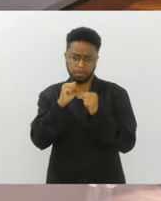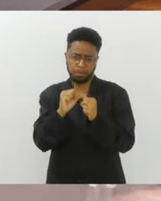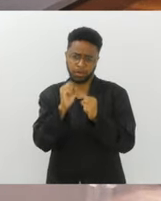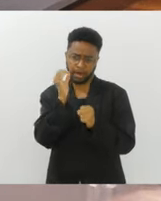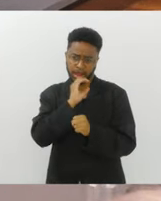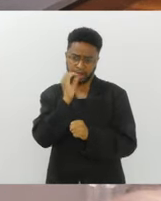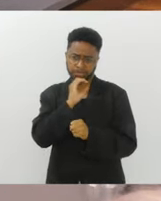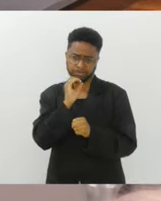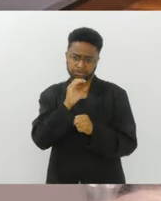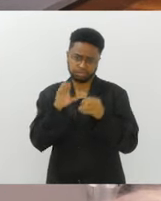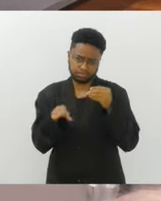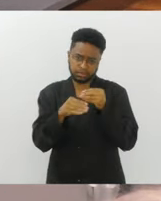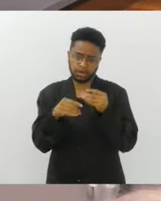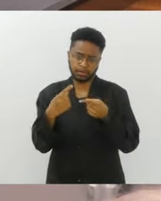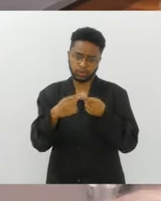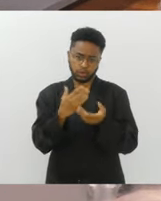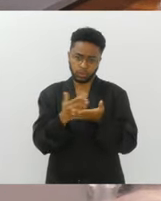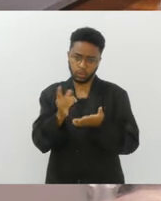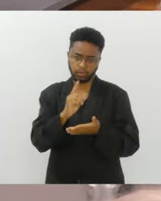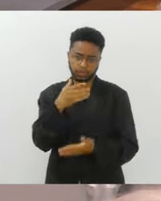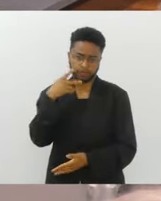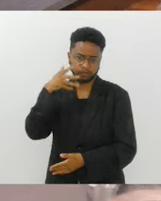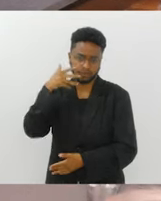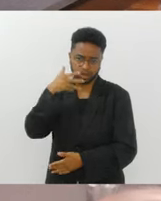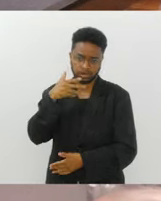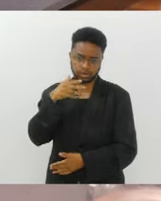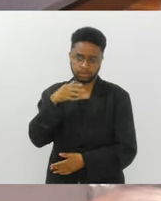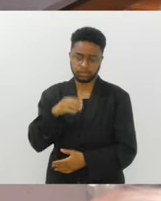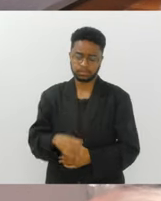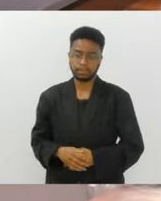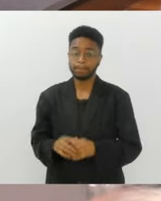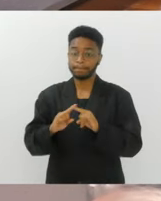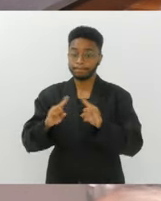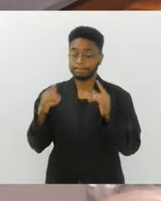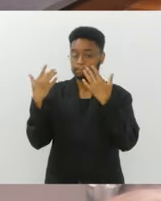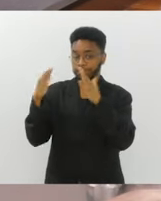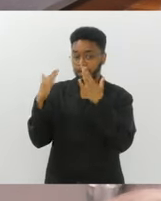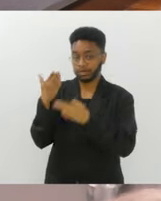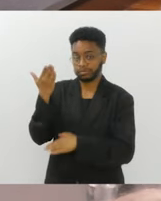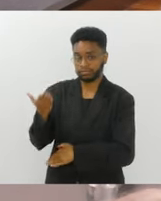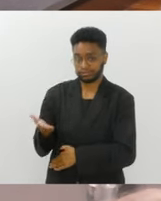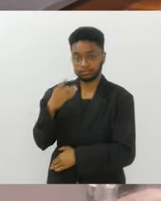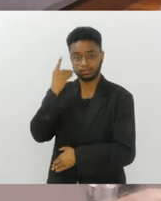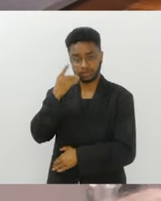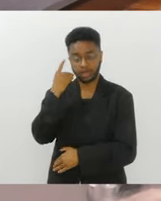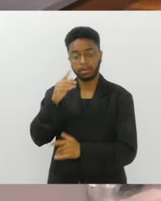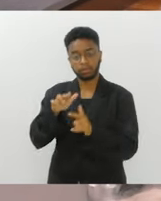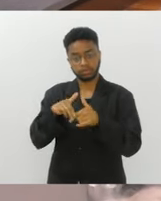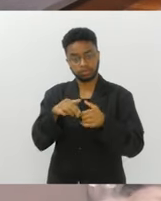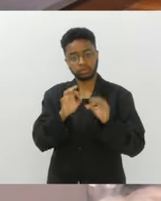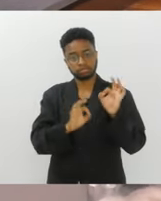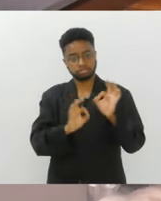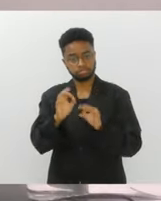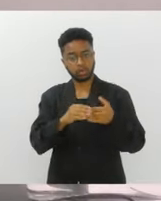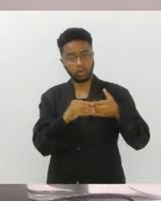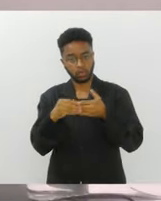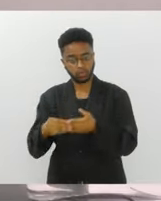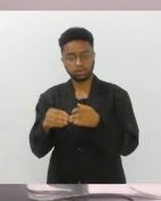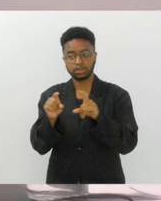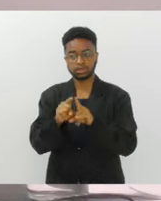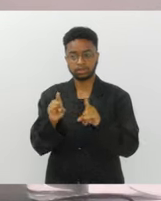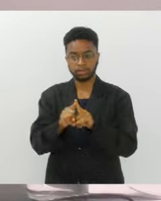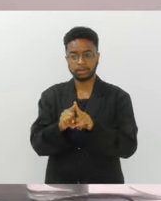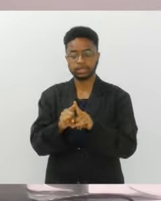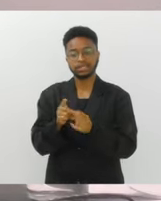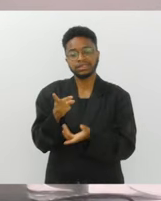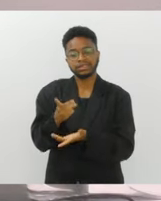Vou dizer aqui uma parte, porque não iniciou a fala ainda do presidente Conder. Mas primeiro parabenizar Vossa Excelência pela conduta e por